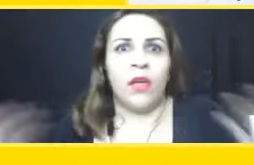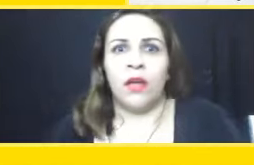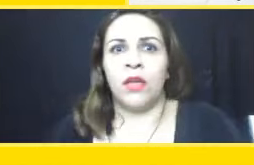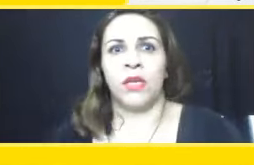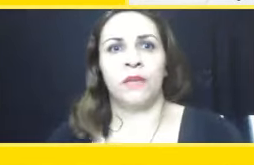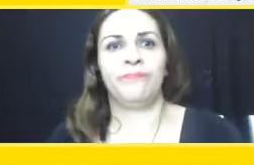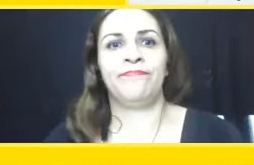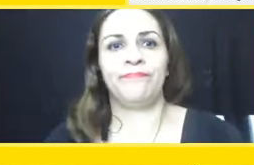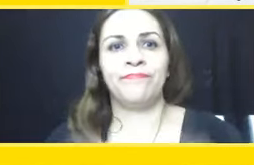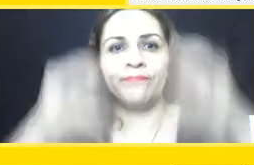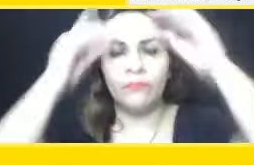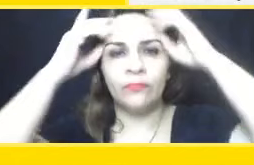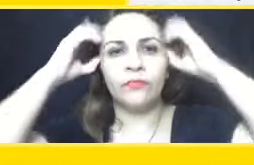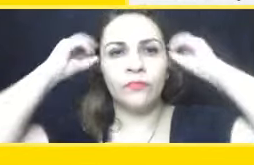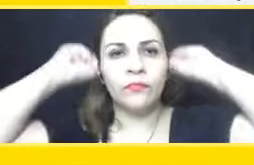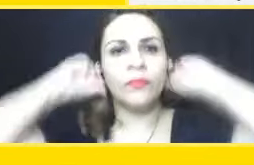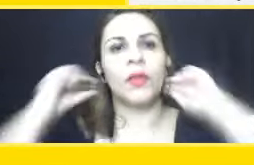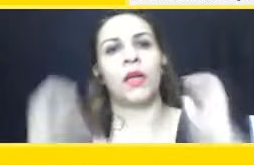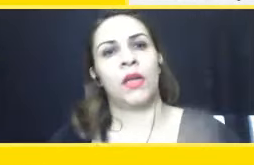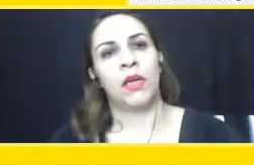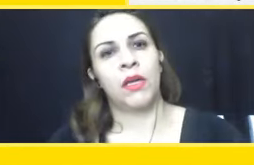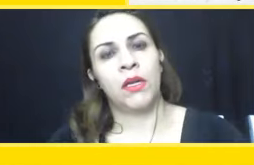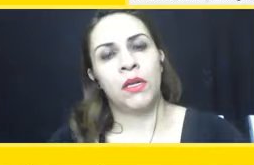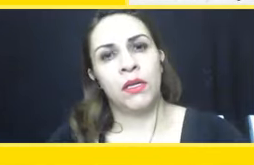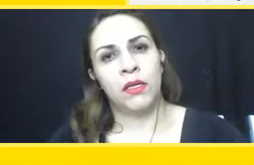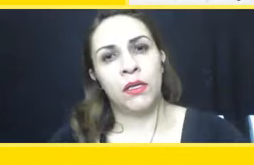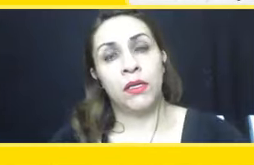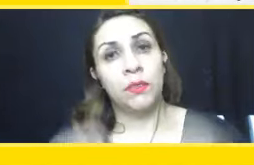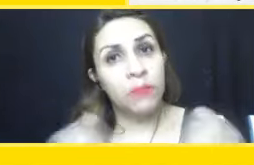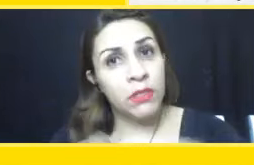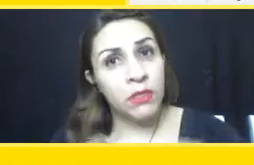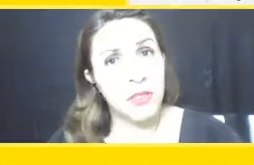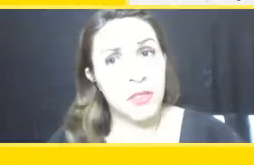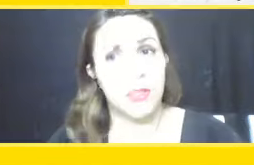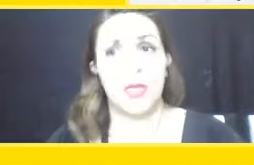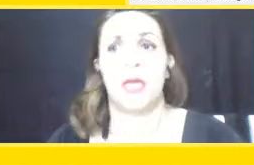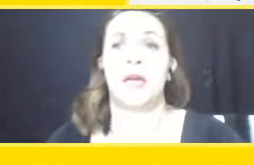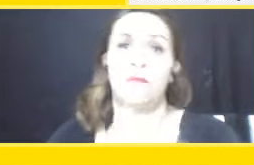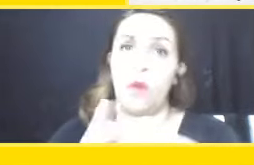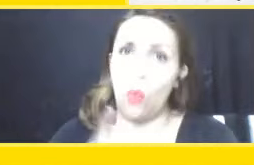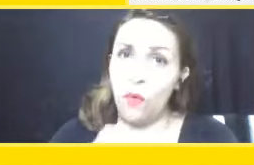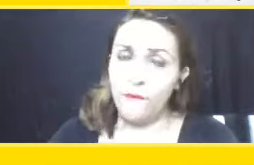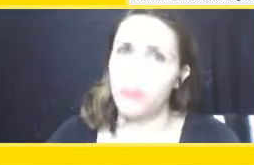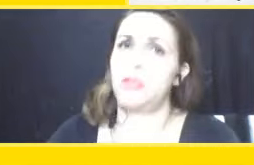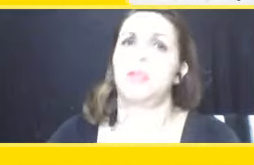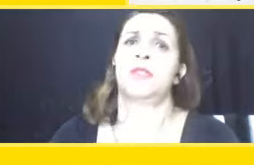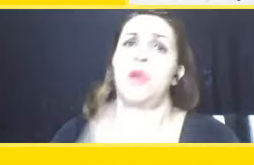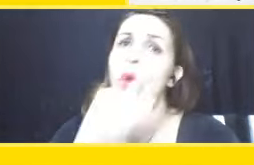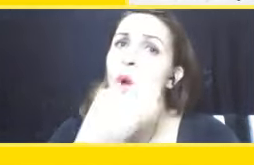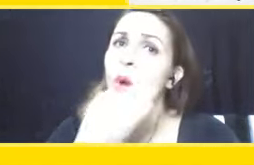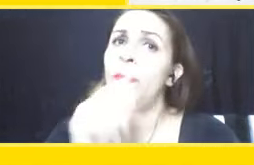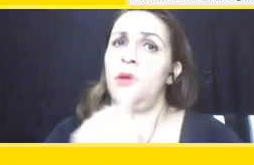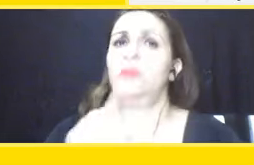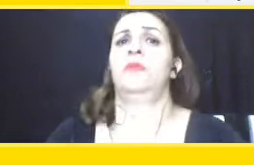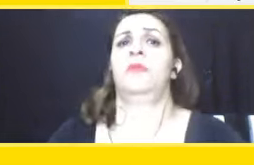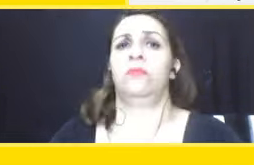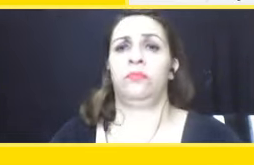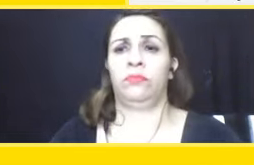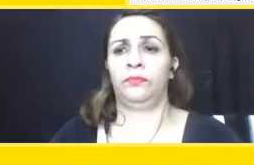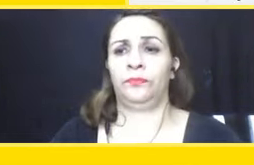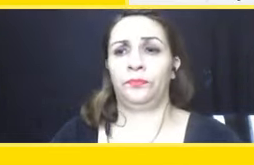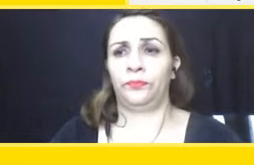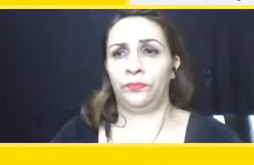disposição. Mas a gente tinha que colocar essa opinião e essa situação. Dizer